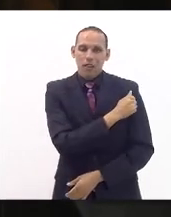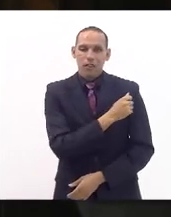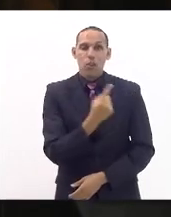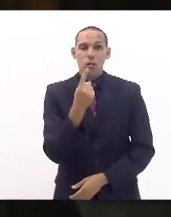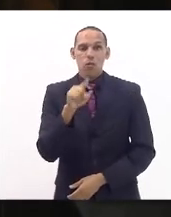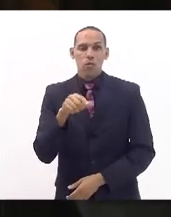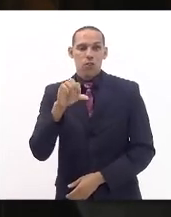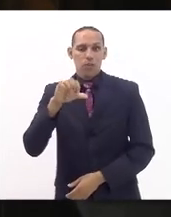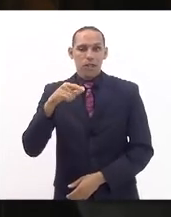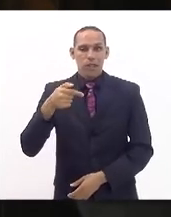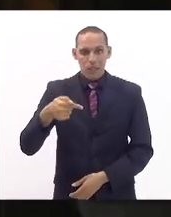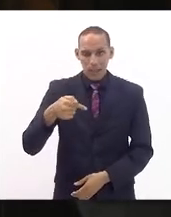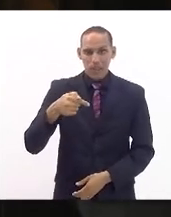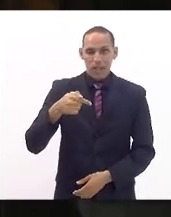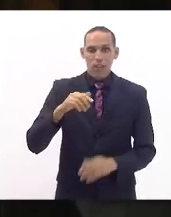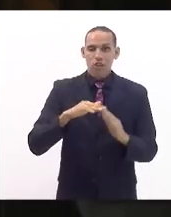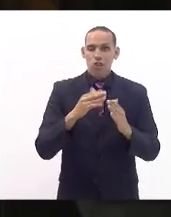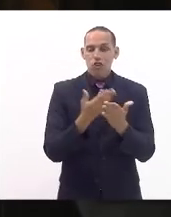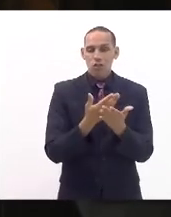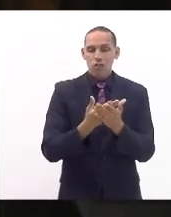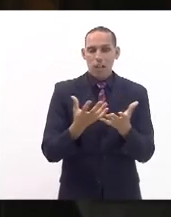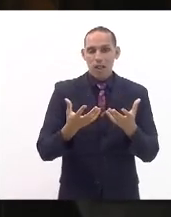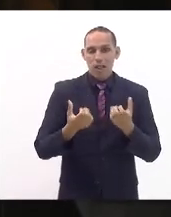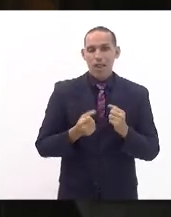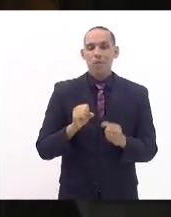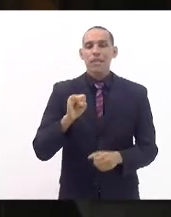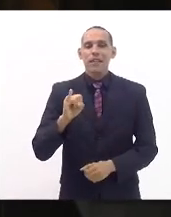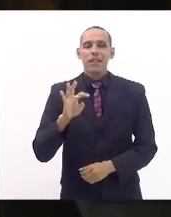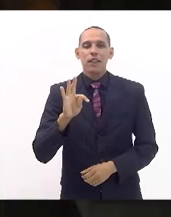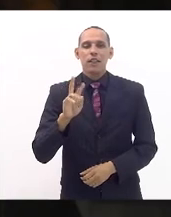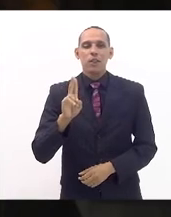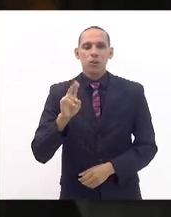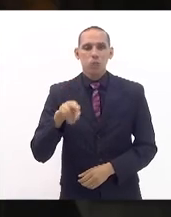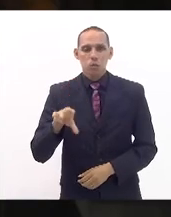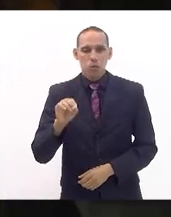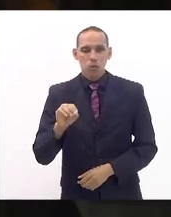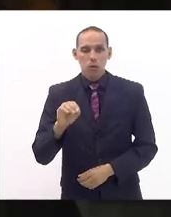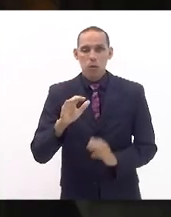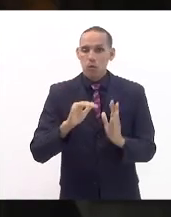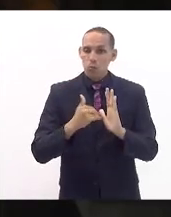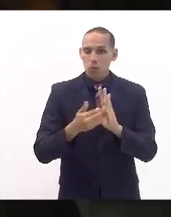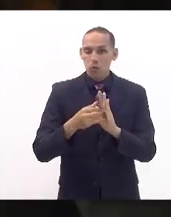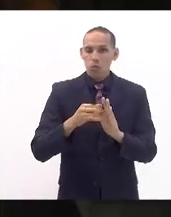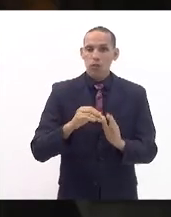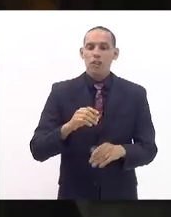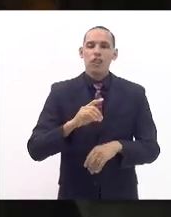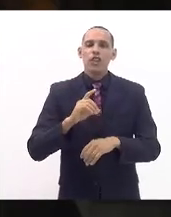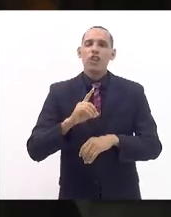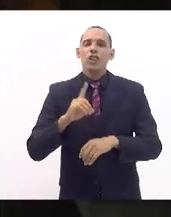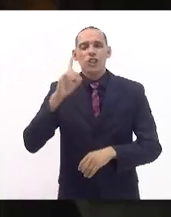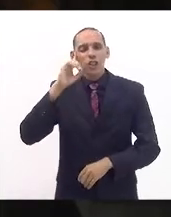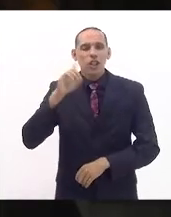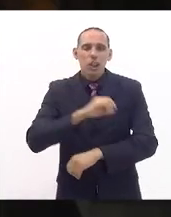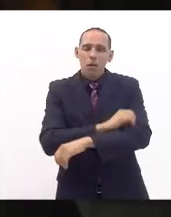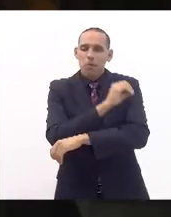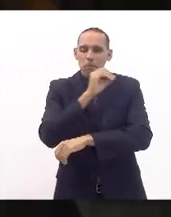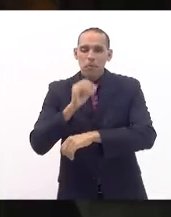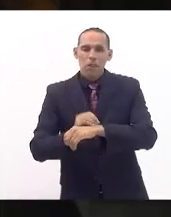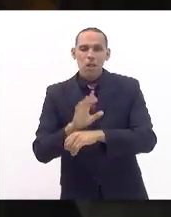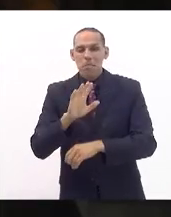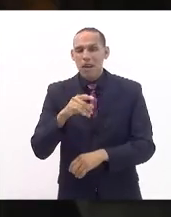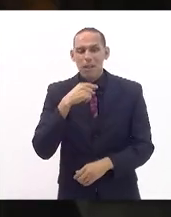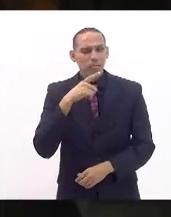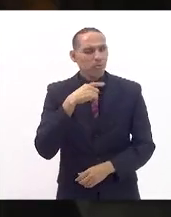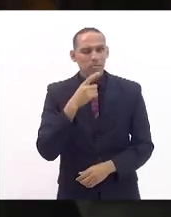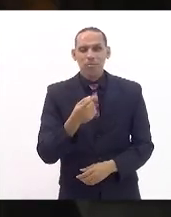R$ 1,97 para as escolas de turno integral. Esse valor é insuficiente para, somado com o valor repassado pelo